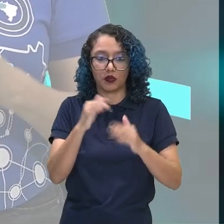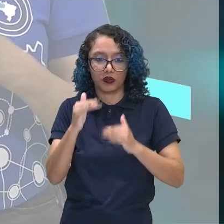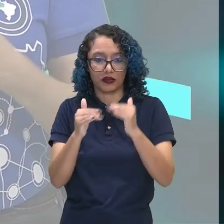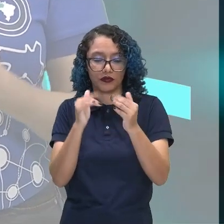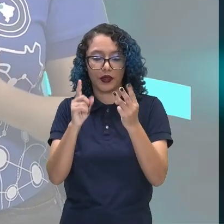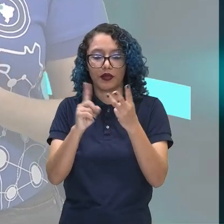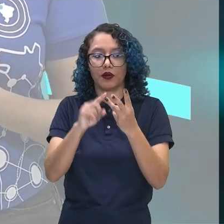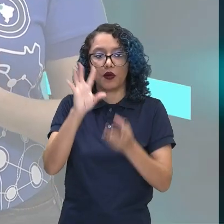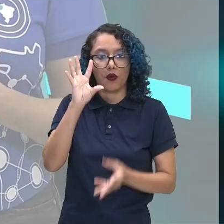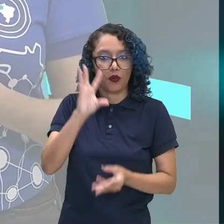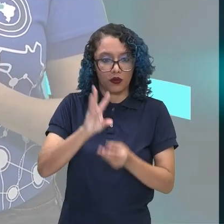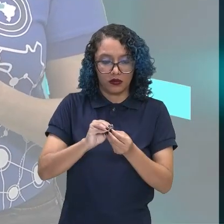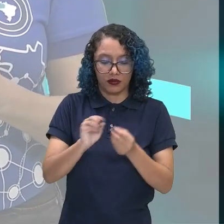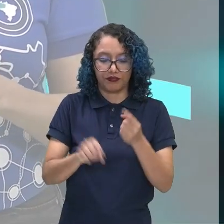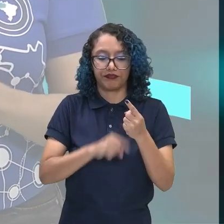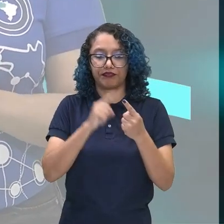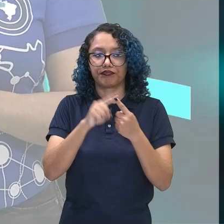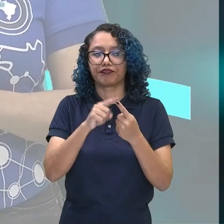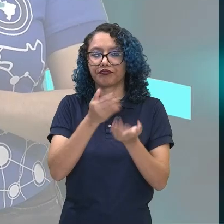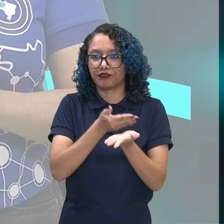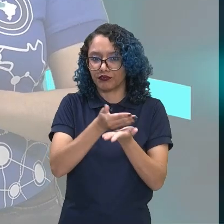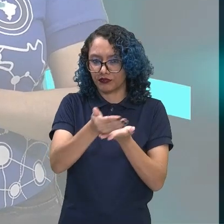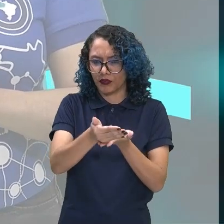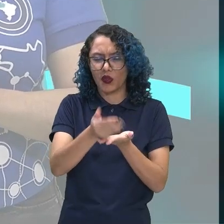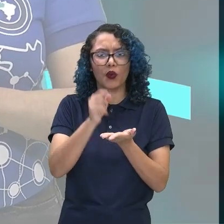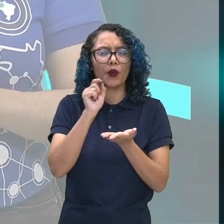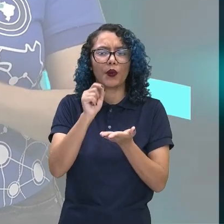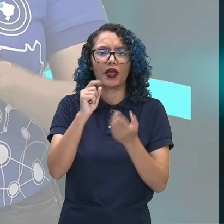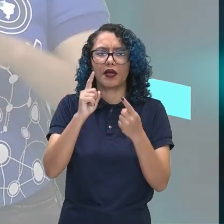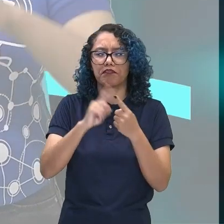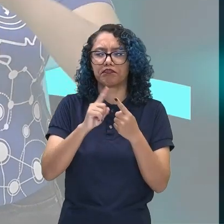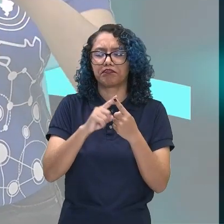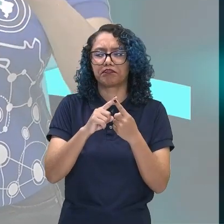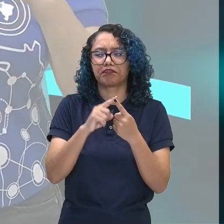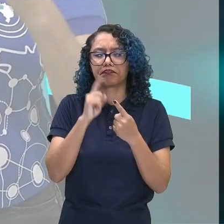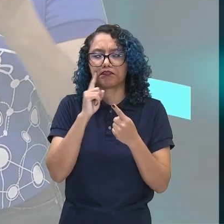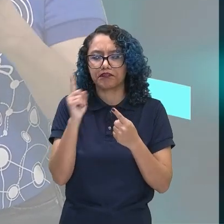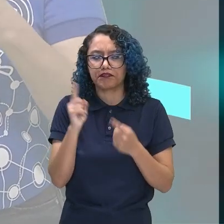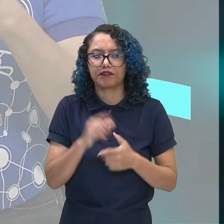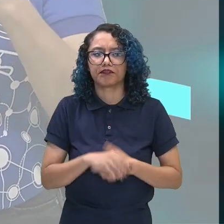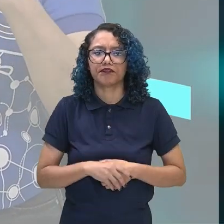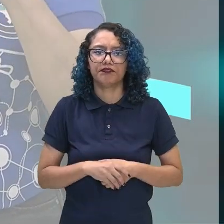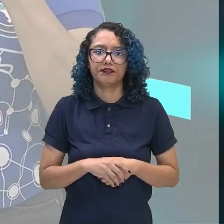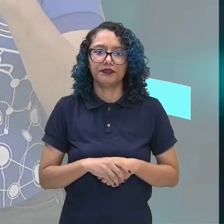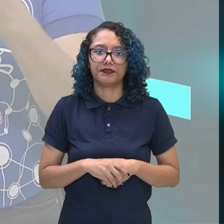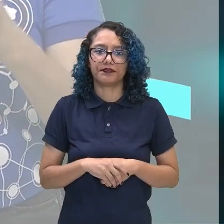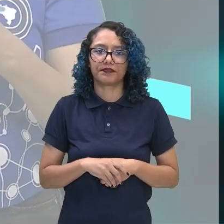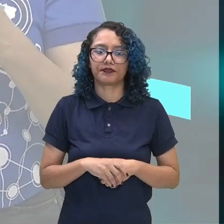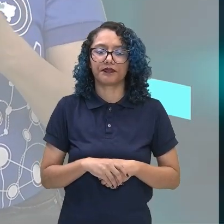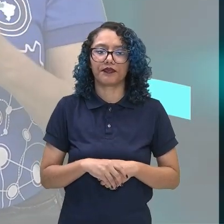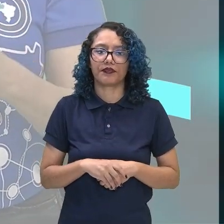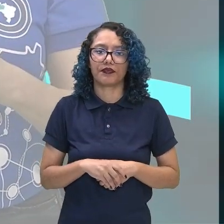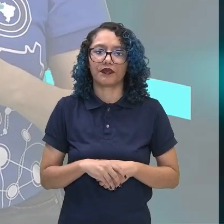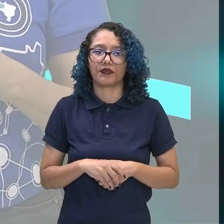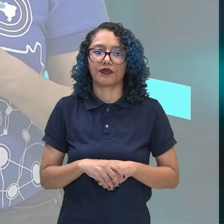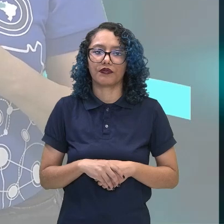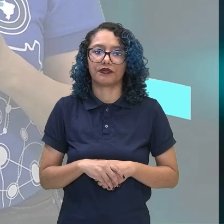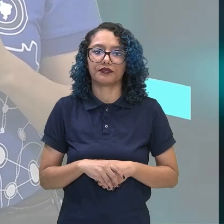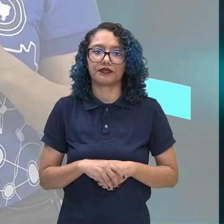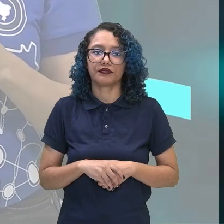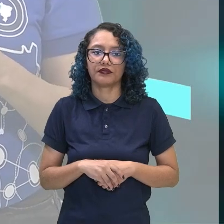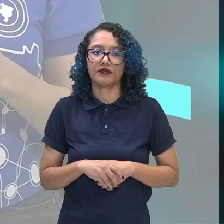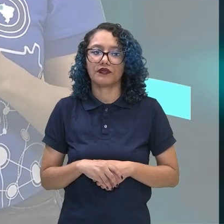A introdução, né, ela vai trazer, de forma bem resumida, né, já